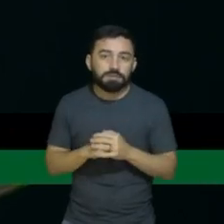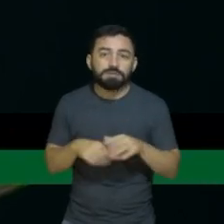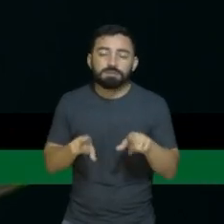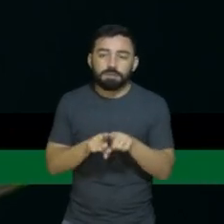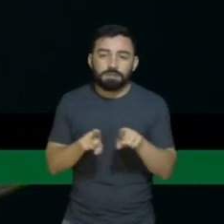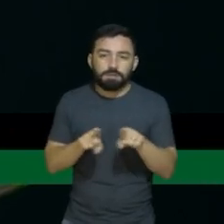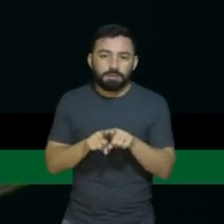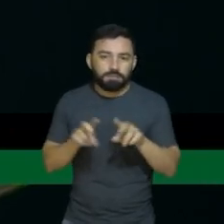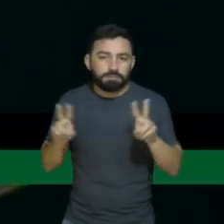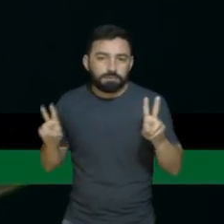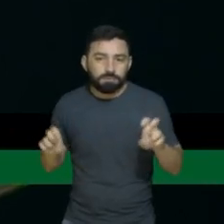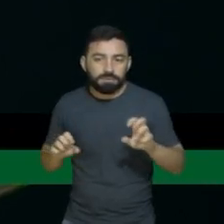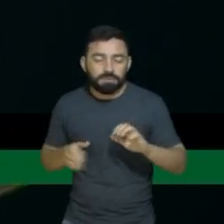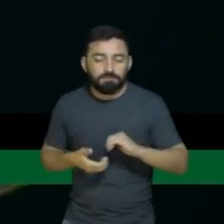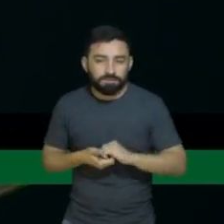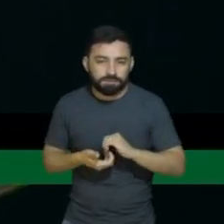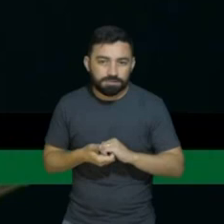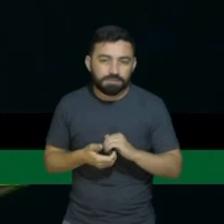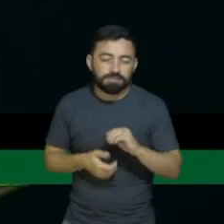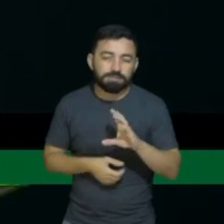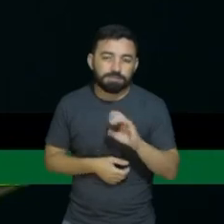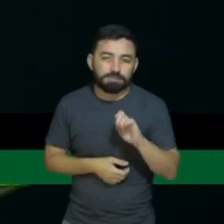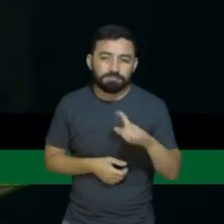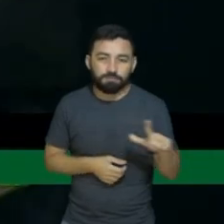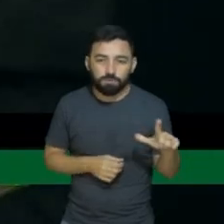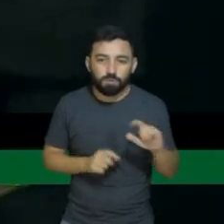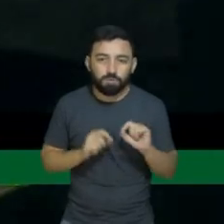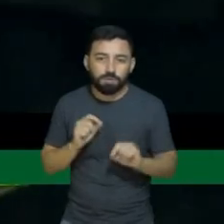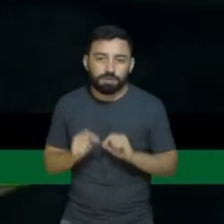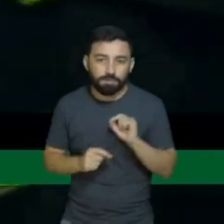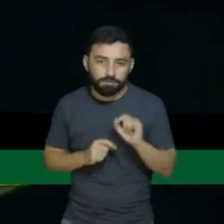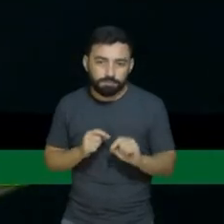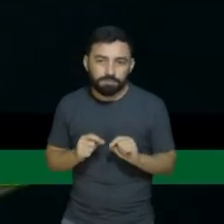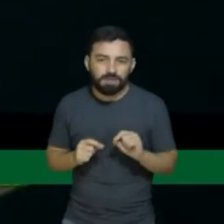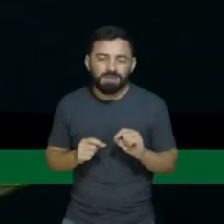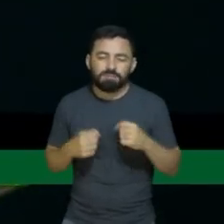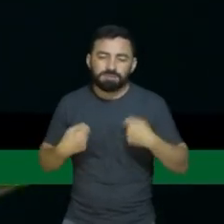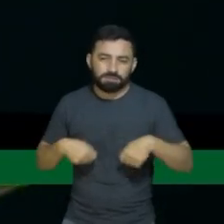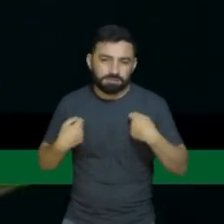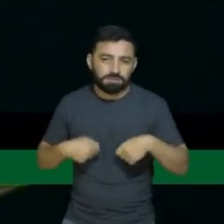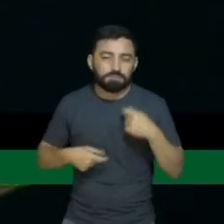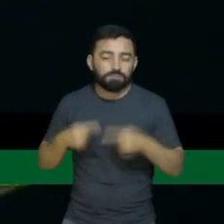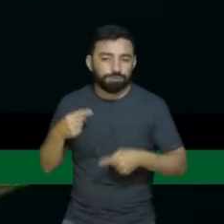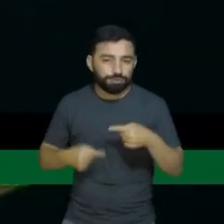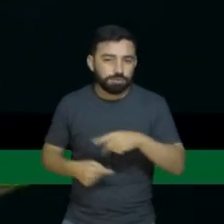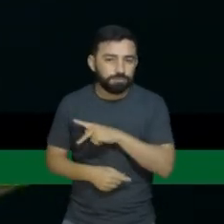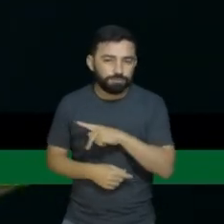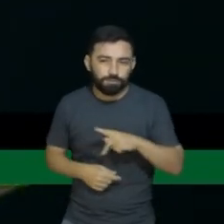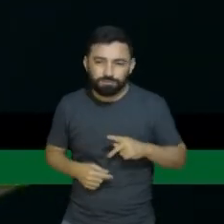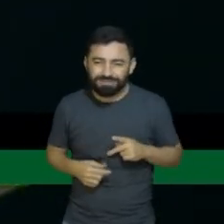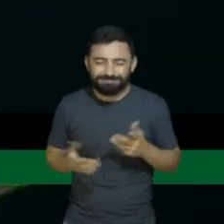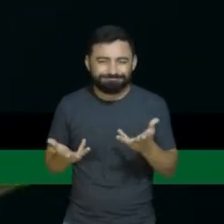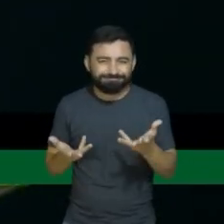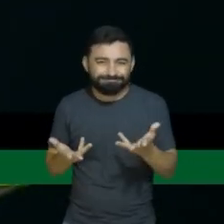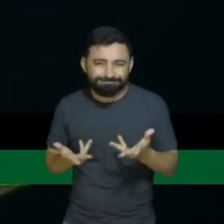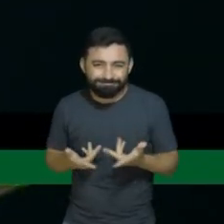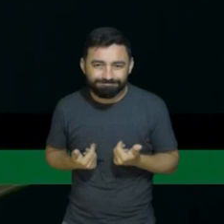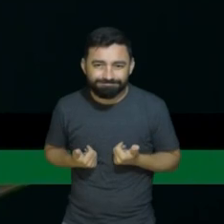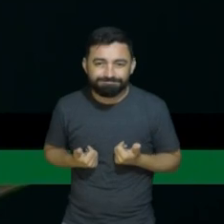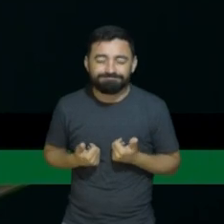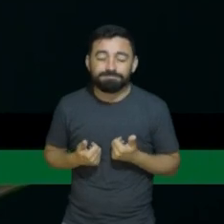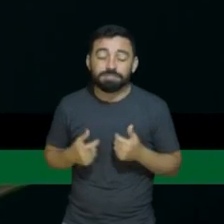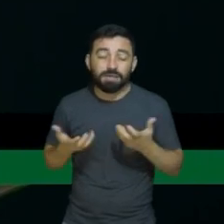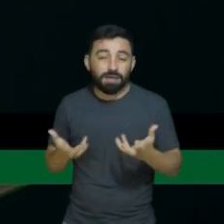questão da defesa civil, investimentos para se estabelecer uma política pública eficiente a fim de